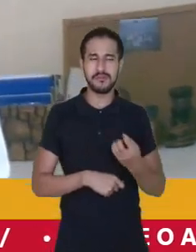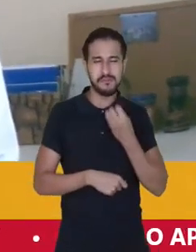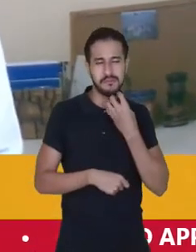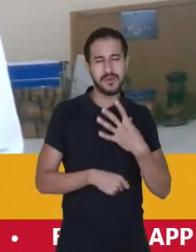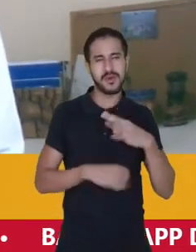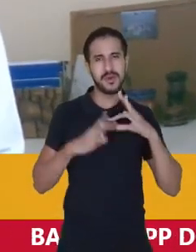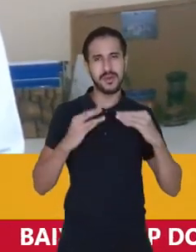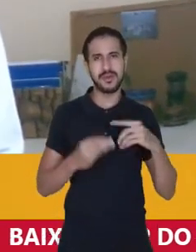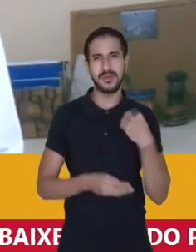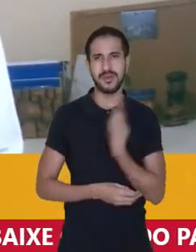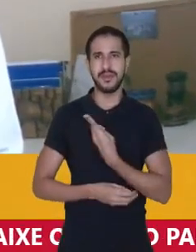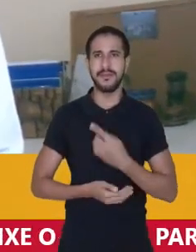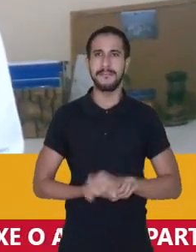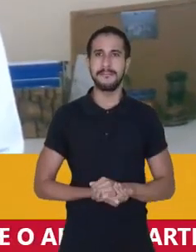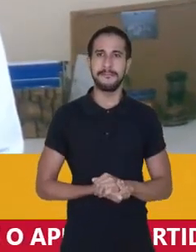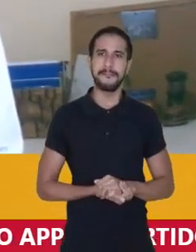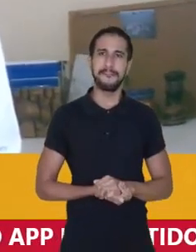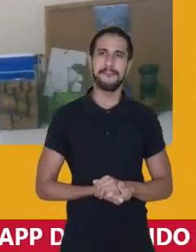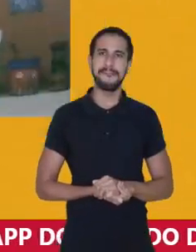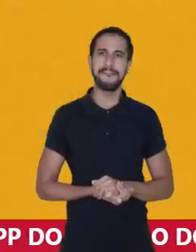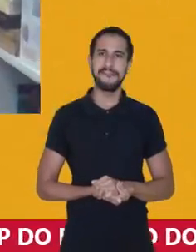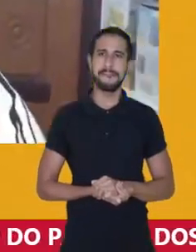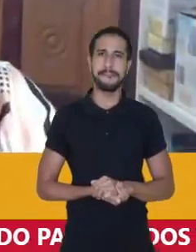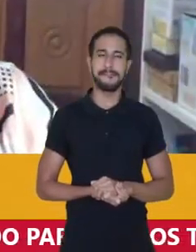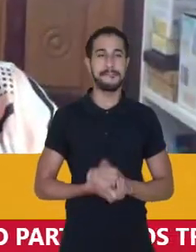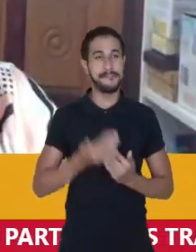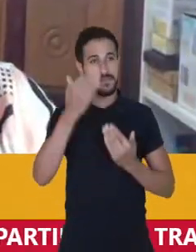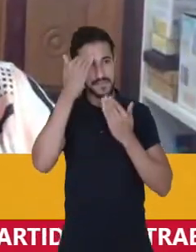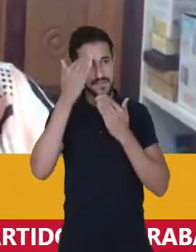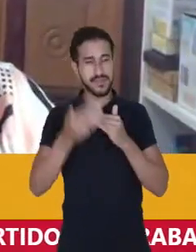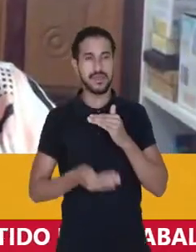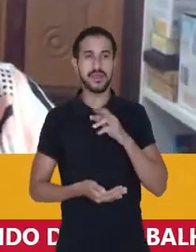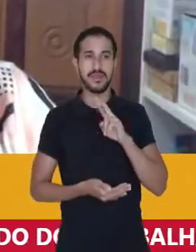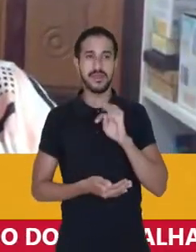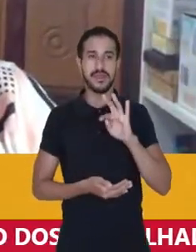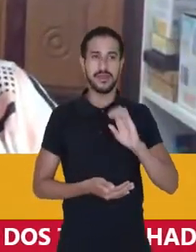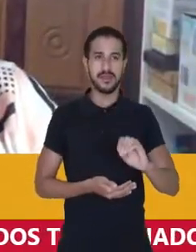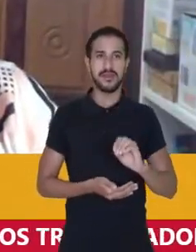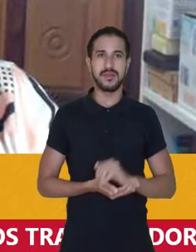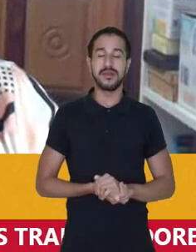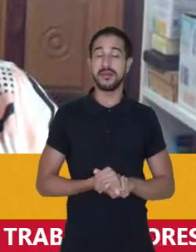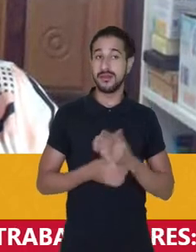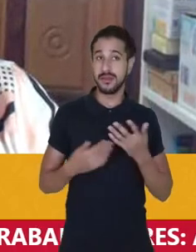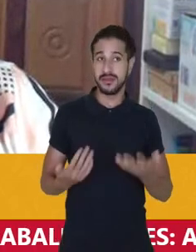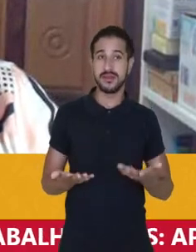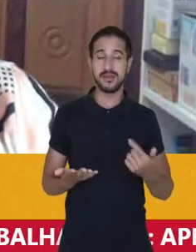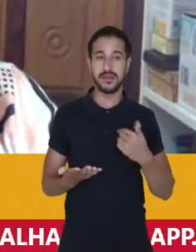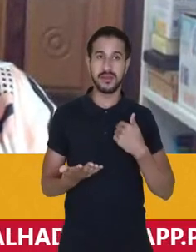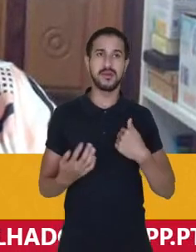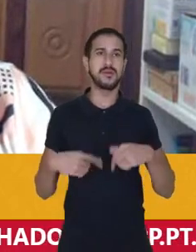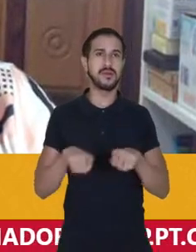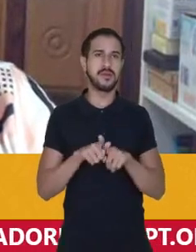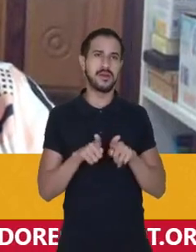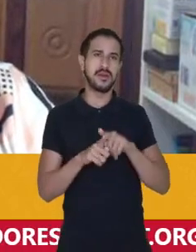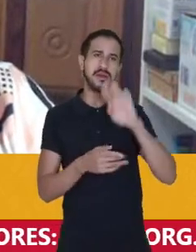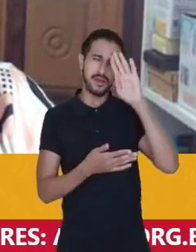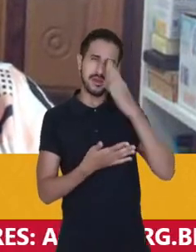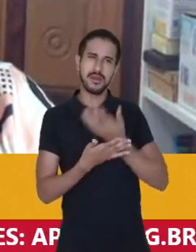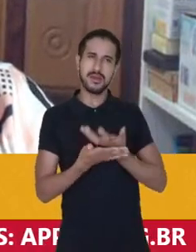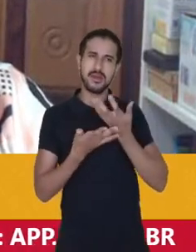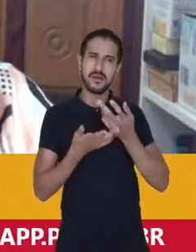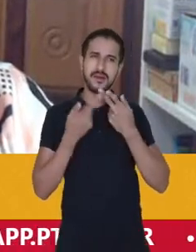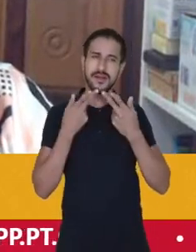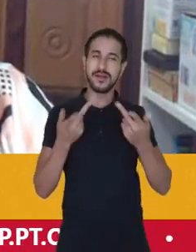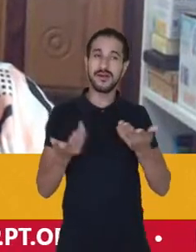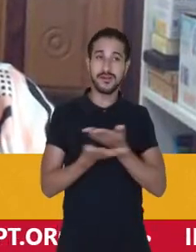todos e todas. Obrigado. Obrigada, Renato. Bom, eu também acho que gostaria de dizer